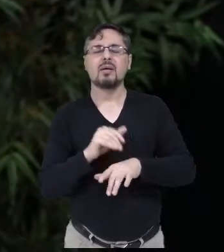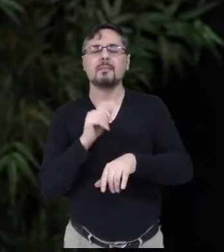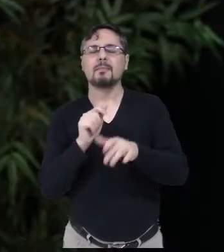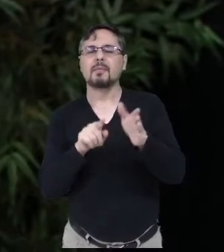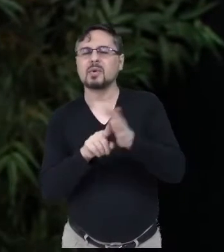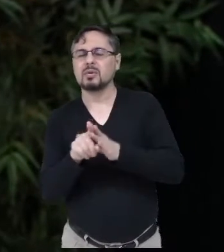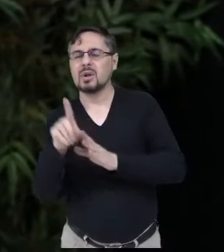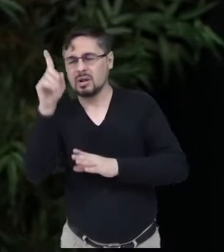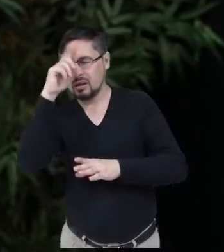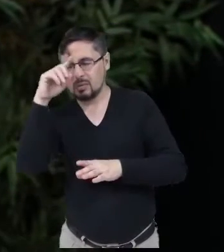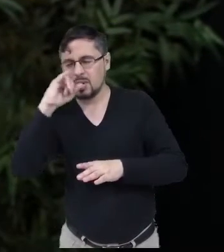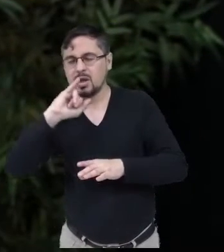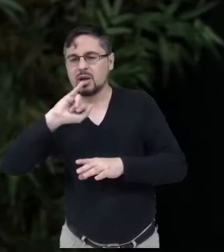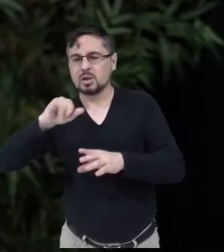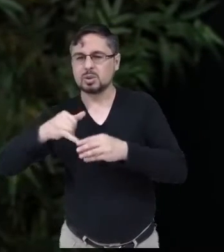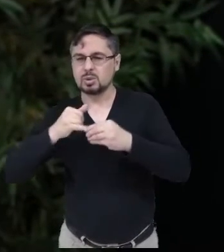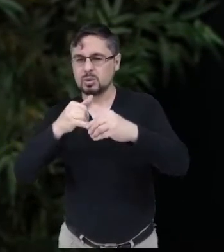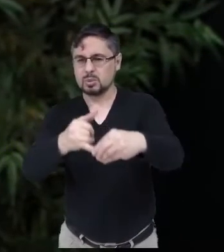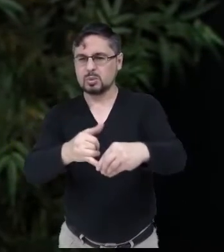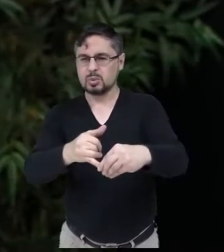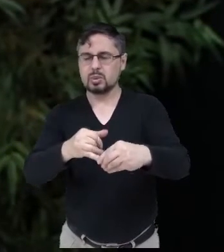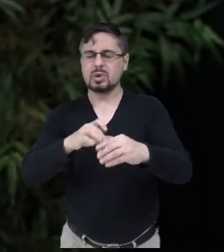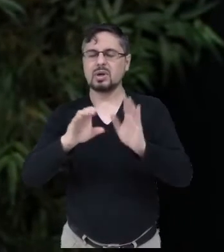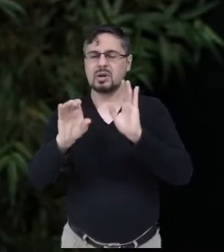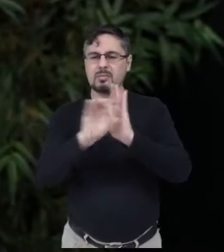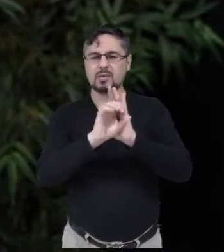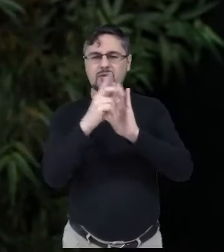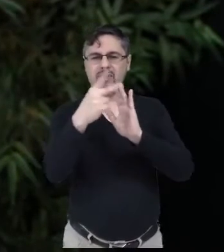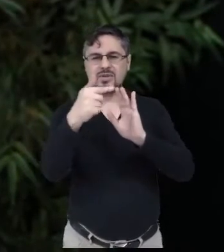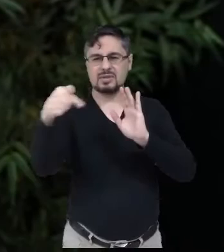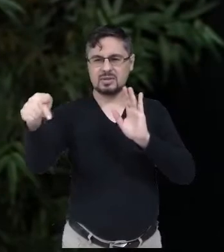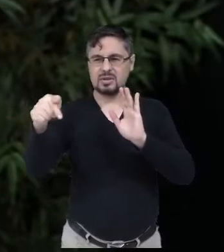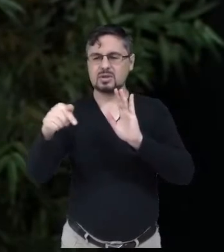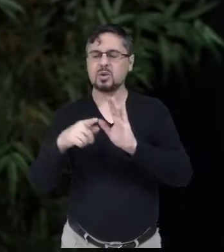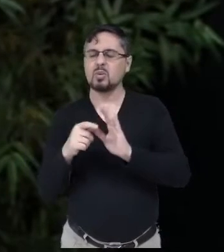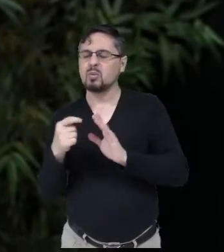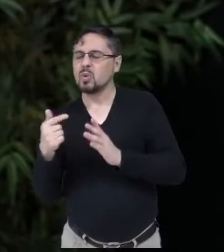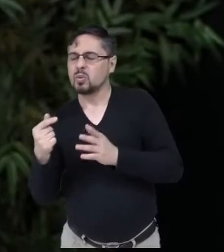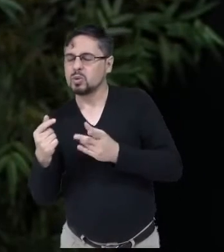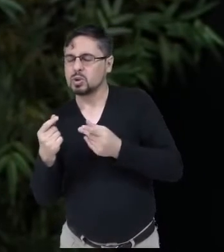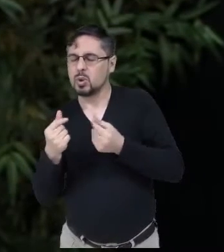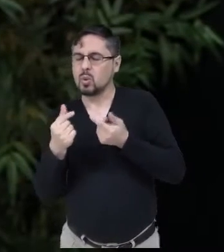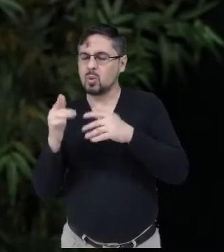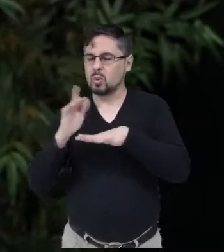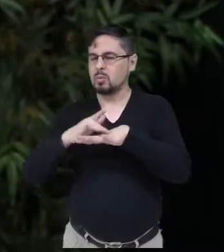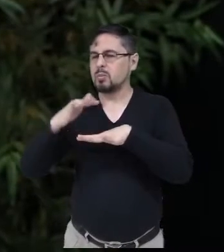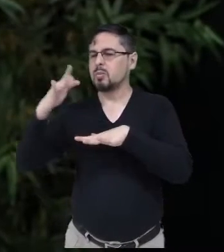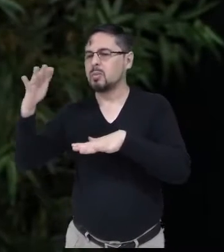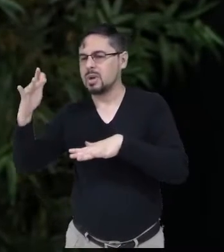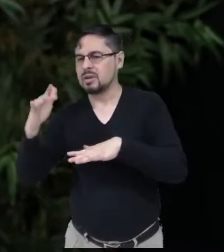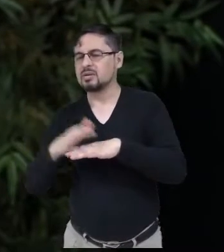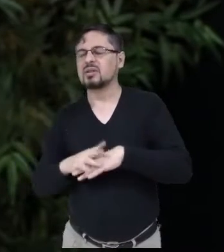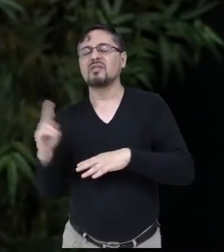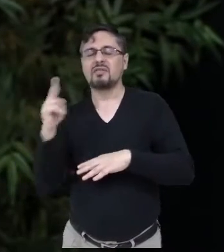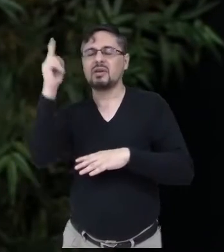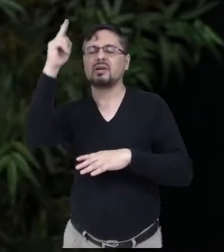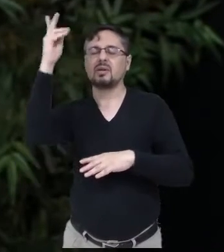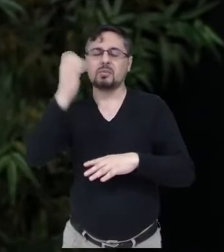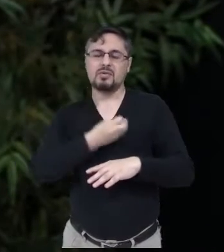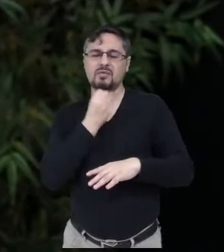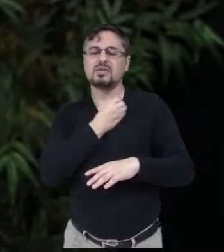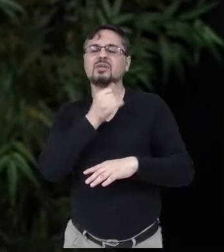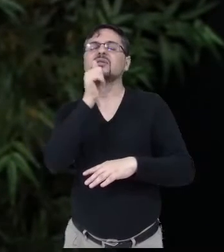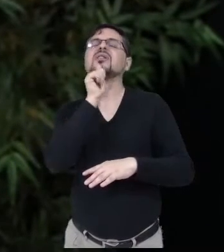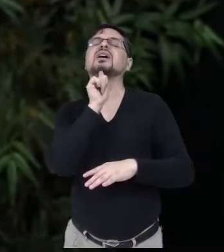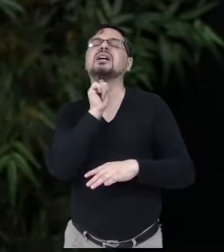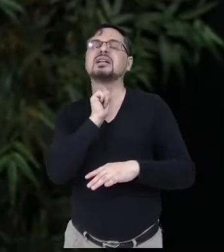Josué, capítulo 7? Pergunta para Acã se um pouco de ouro e prata e uma túnica nova valeu a pena por tudo que ele perdeu, a